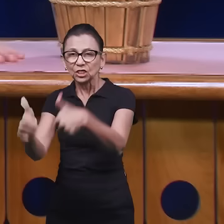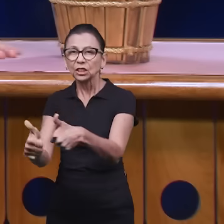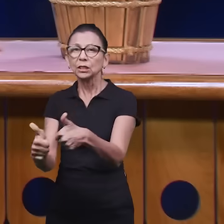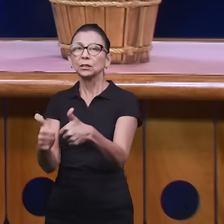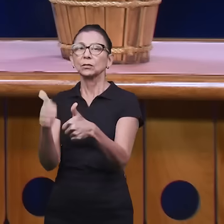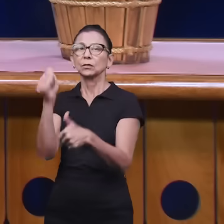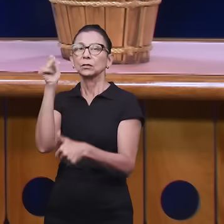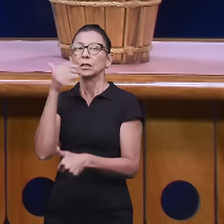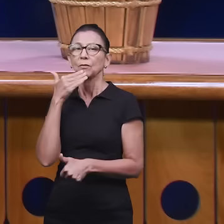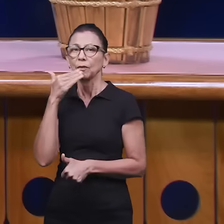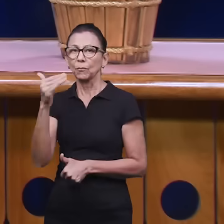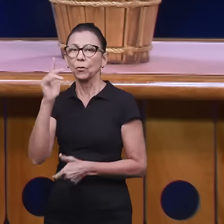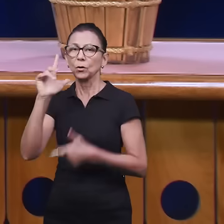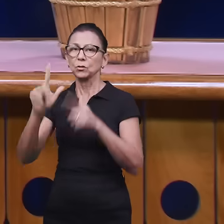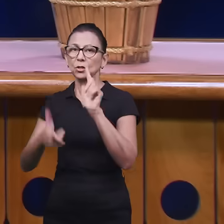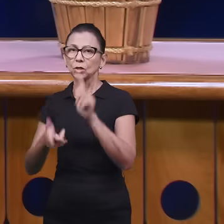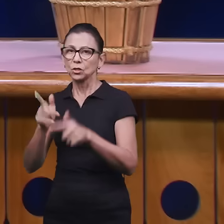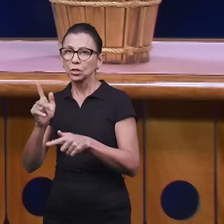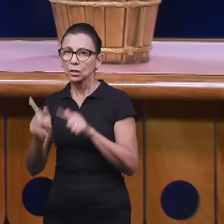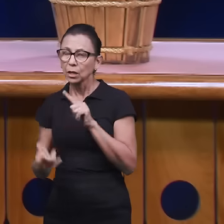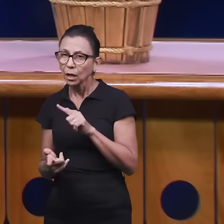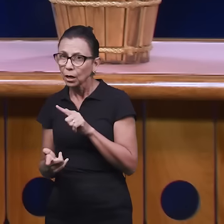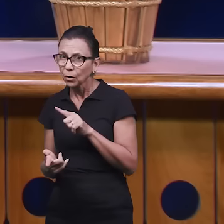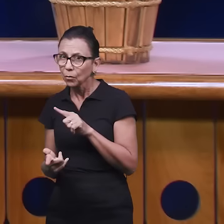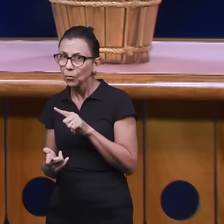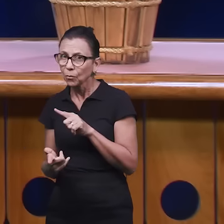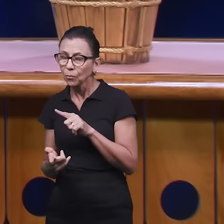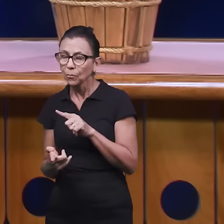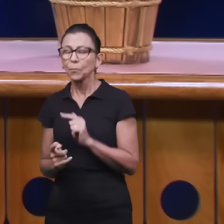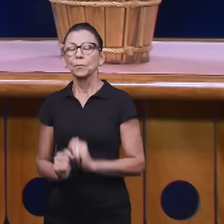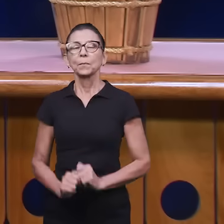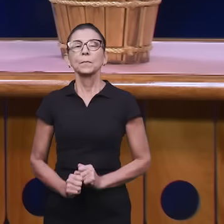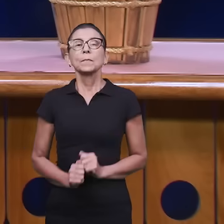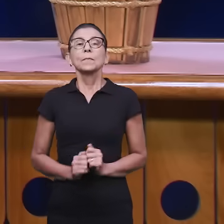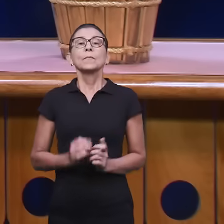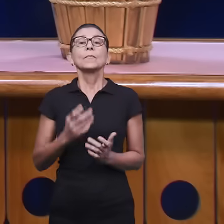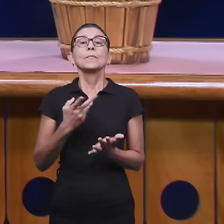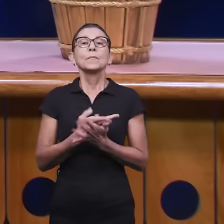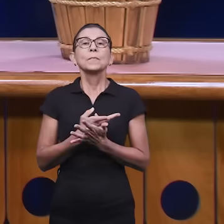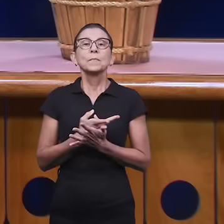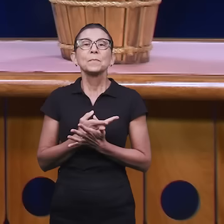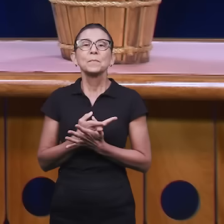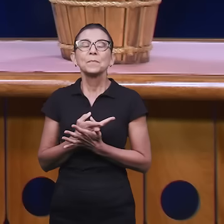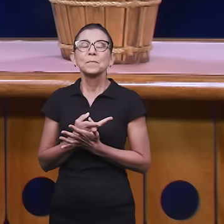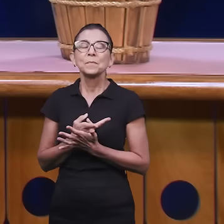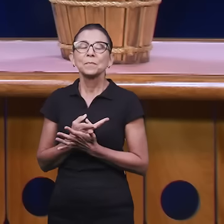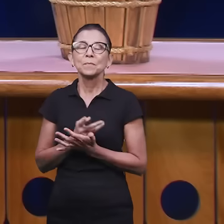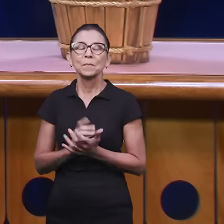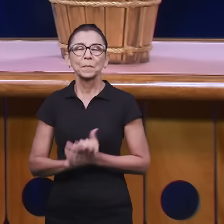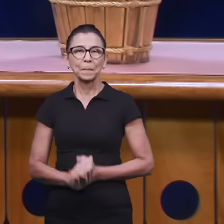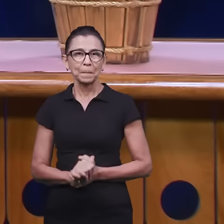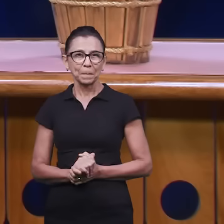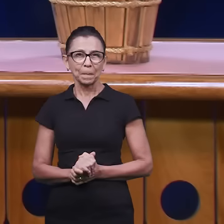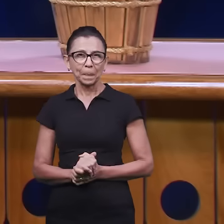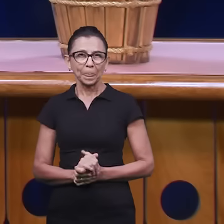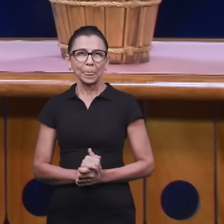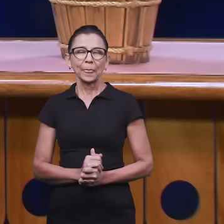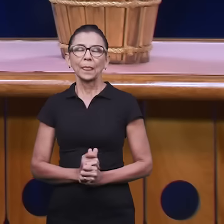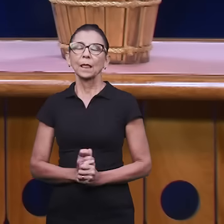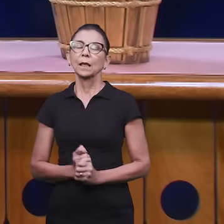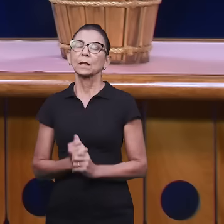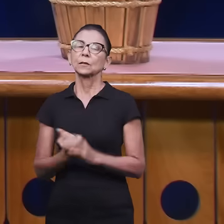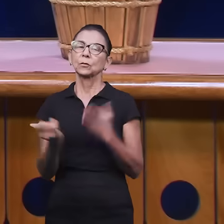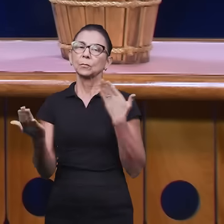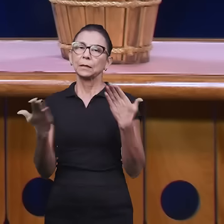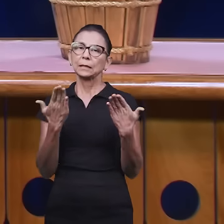sem nada, o Espírito estava sobre ele. Mas o que é que aconteceu? Ele foi moído. E quando ele